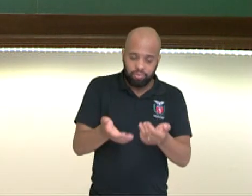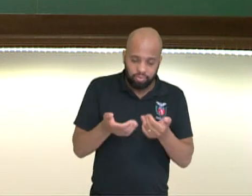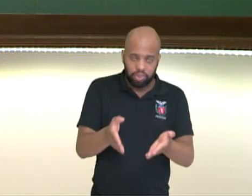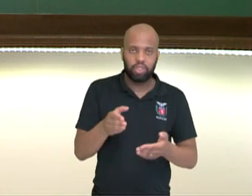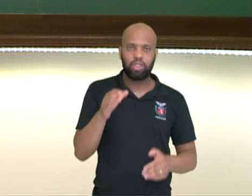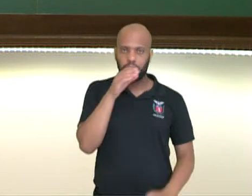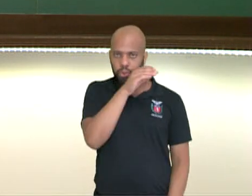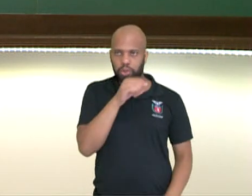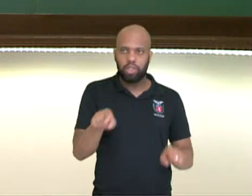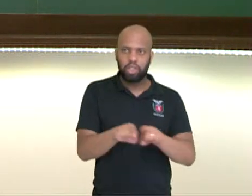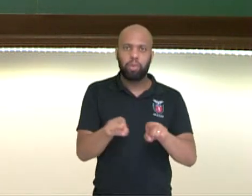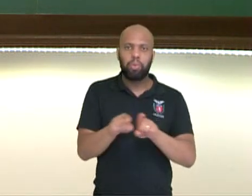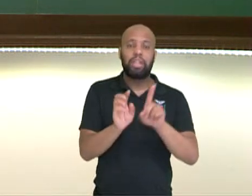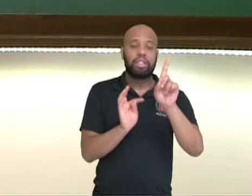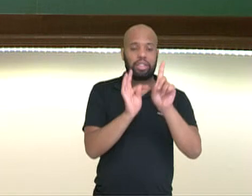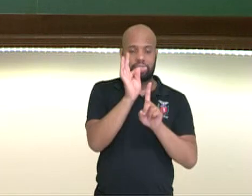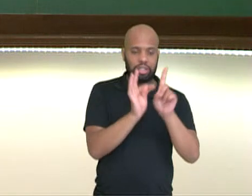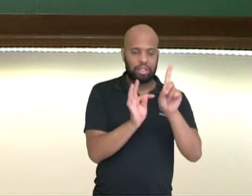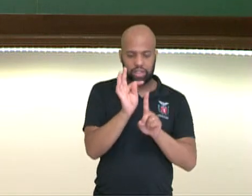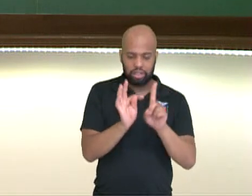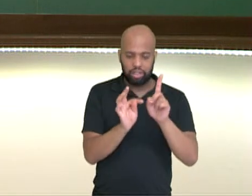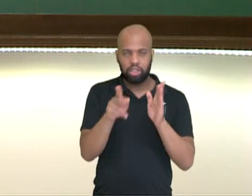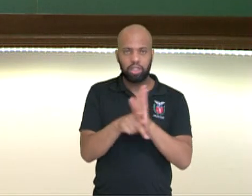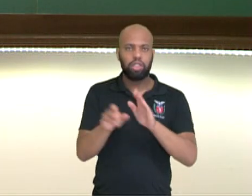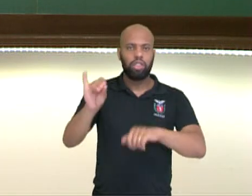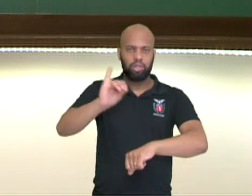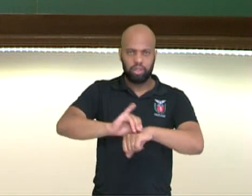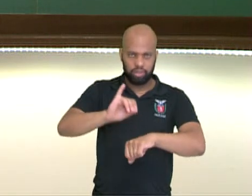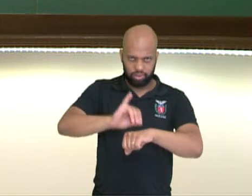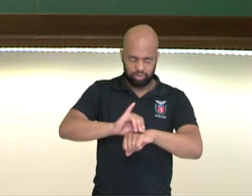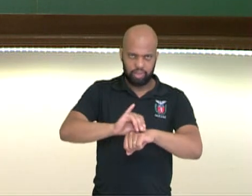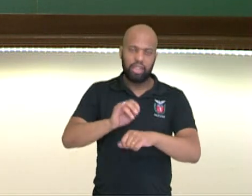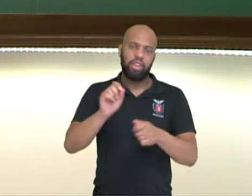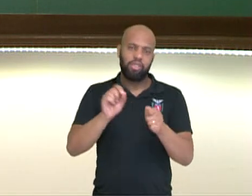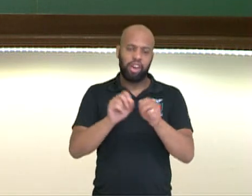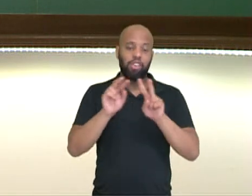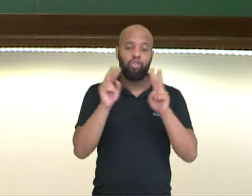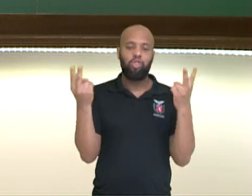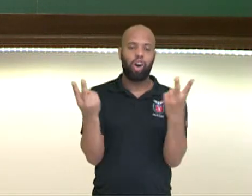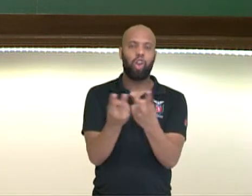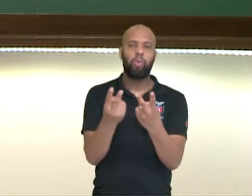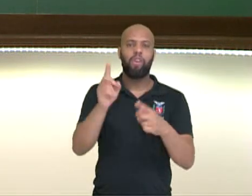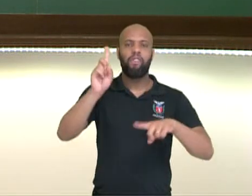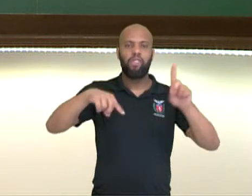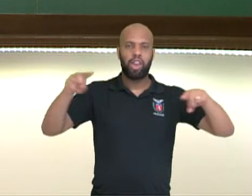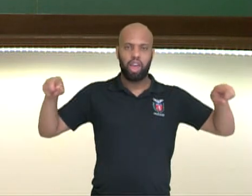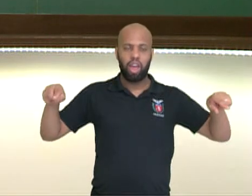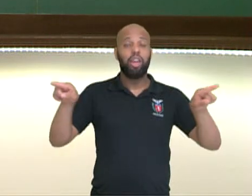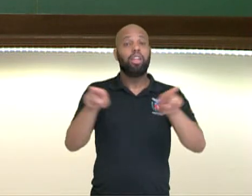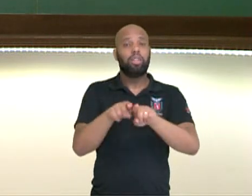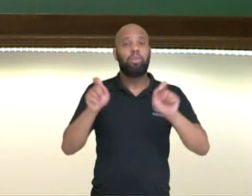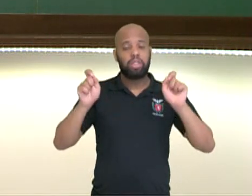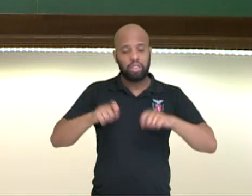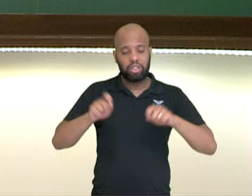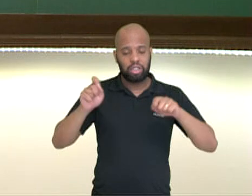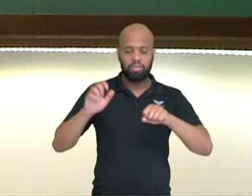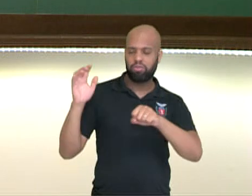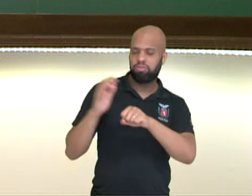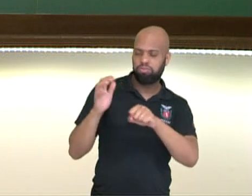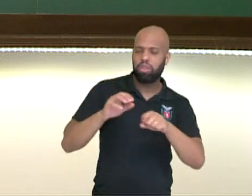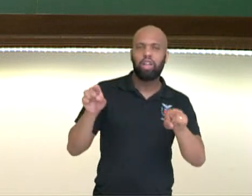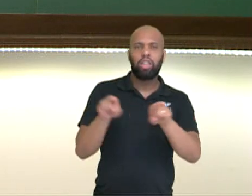do objeto com essa grandeza termométrica, variação do volume, por exemplo. Mas também posso usar pressão, posso usar campo